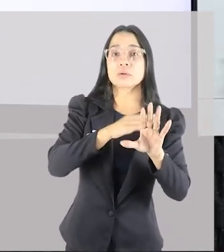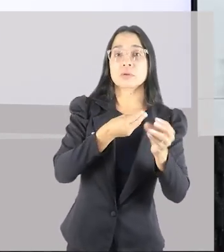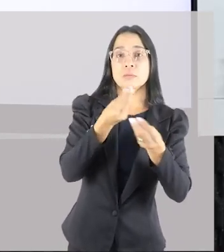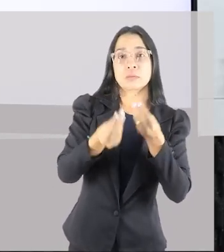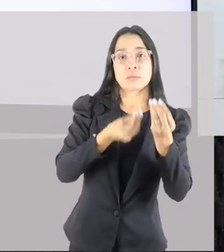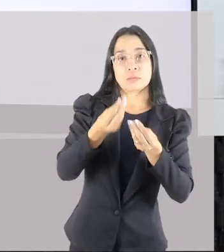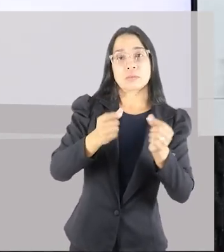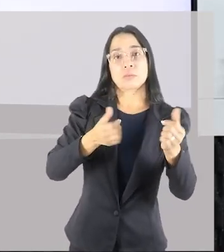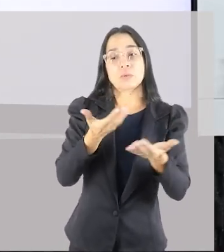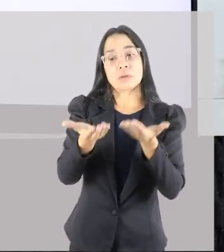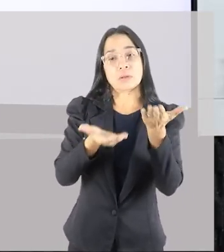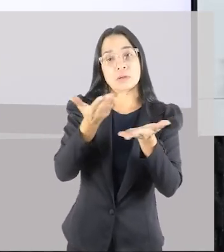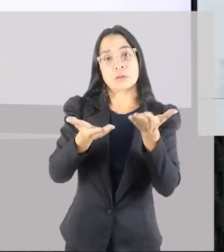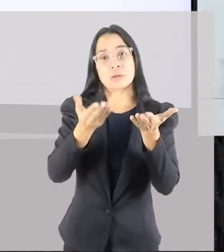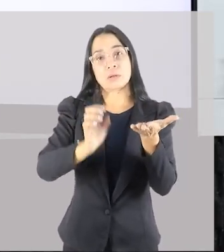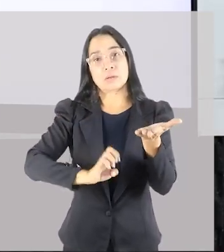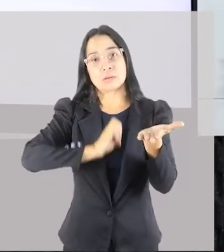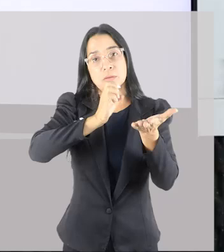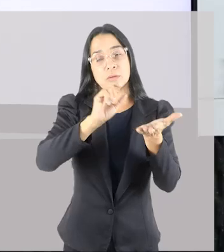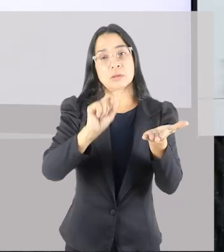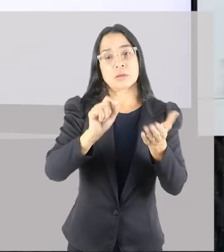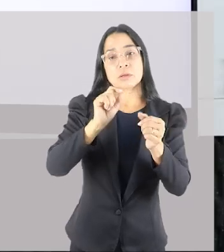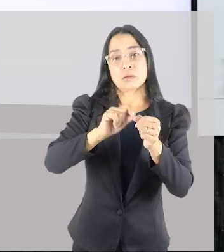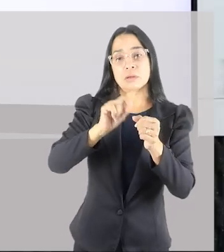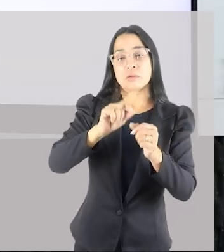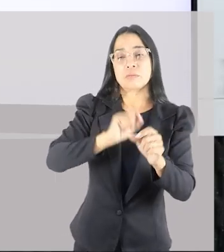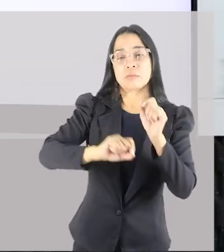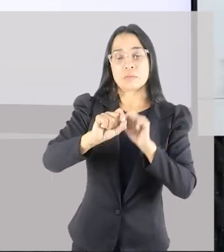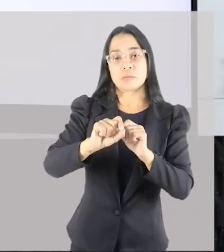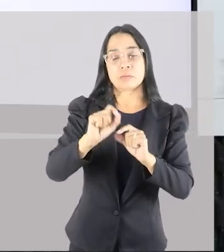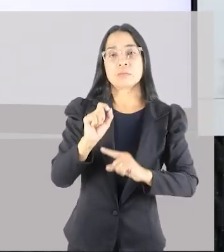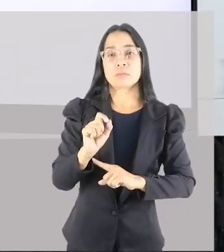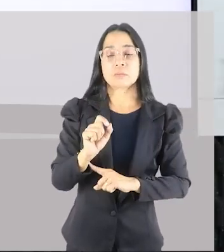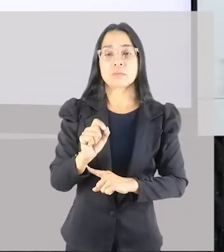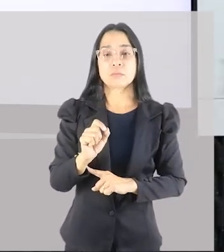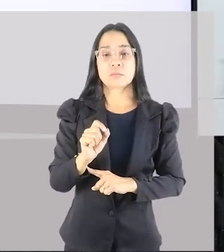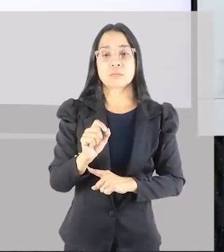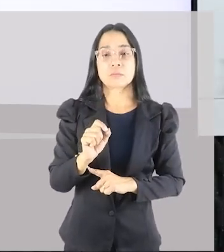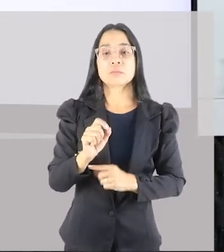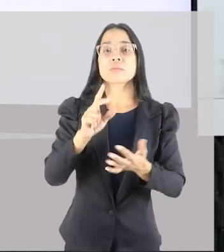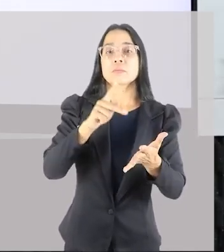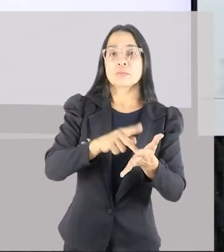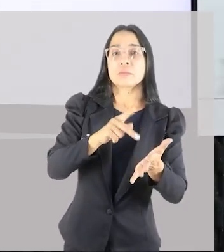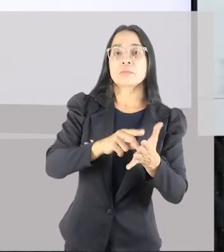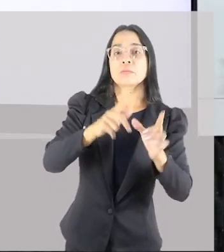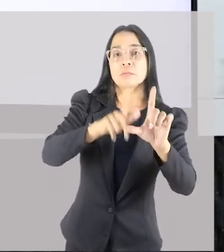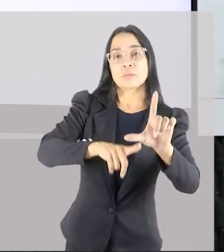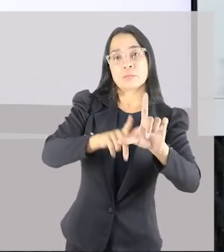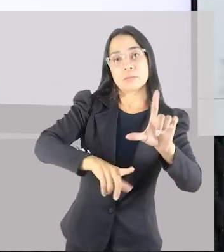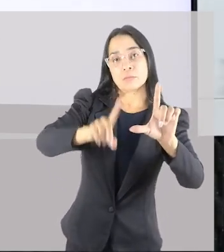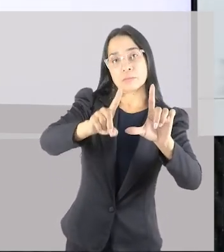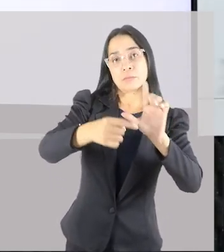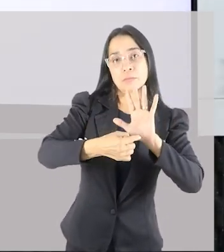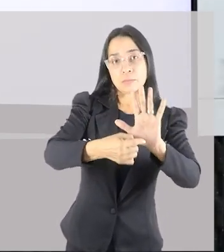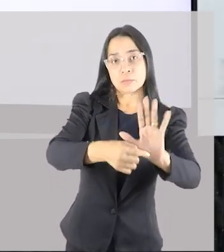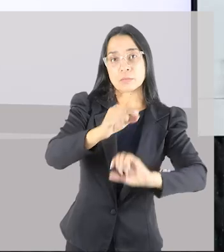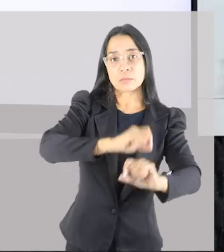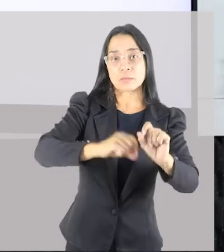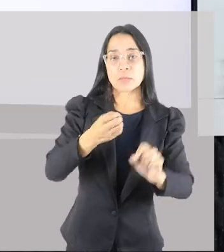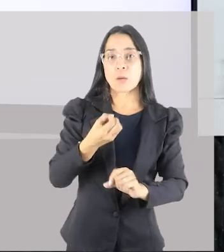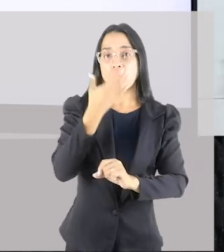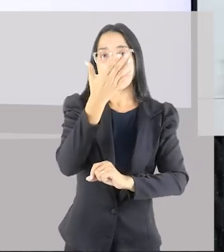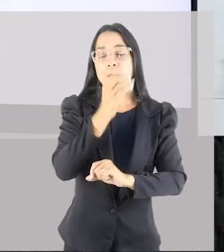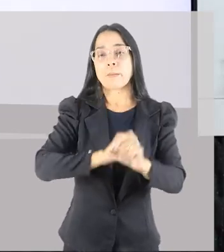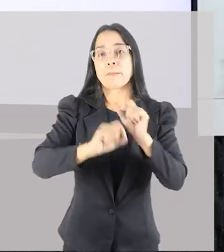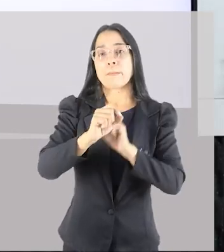forma como ele é tratado ou o exagero que é feito em cima disto realmente a letra D Apresenta pra gente uma boa